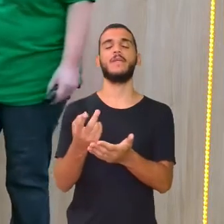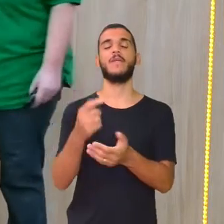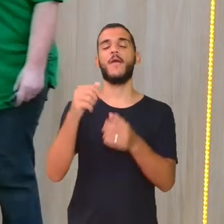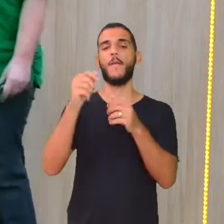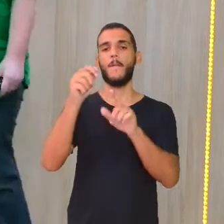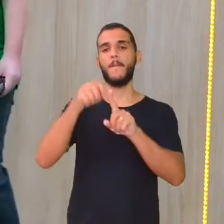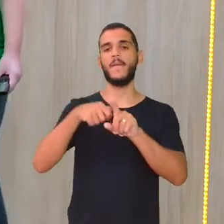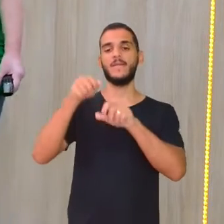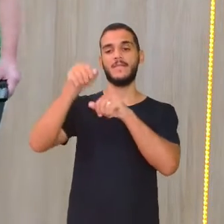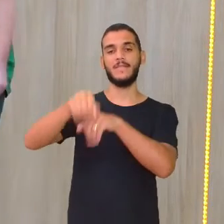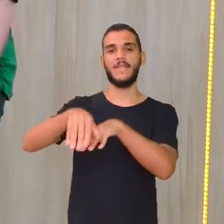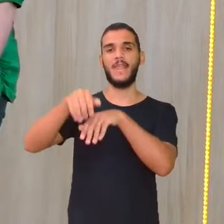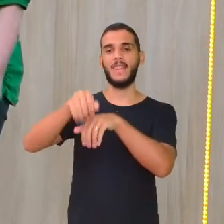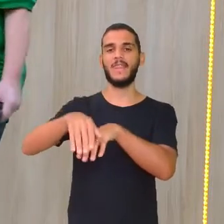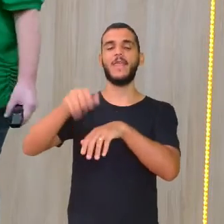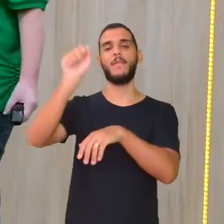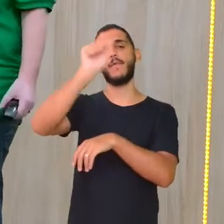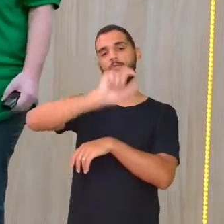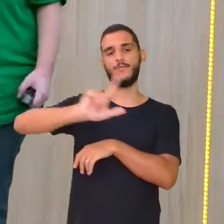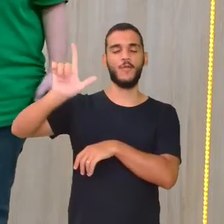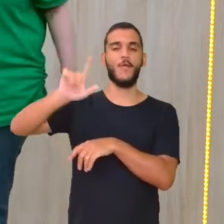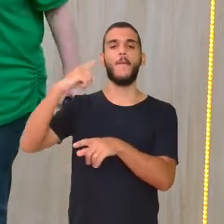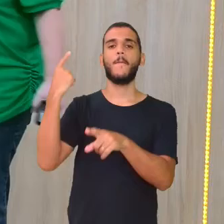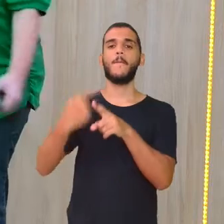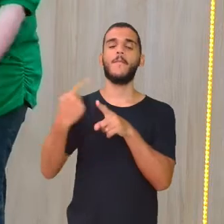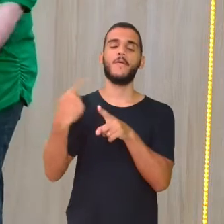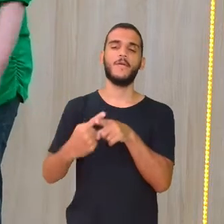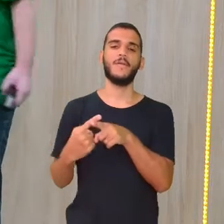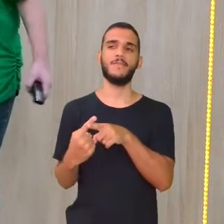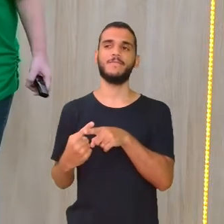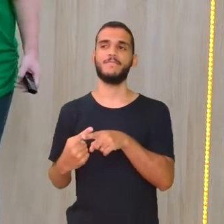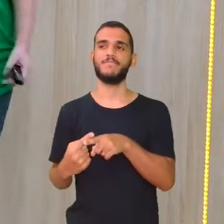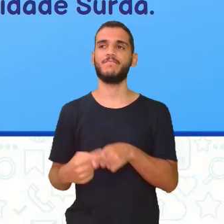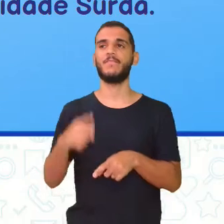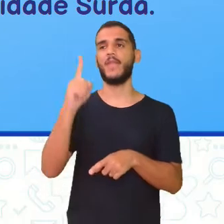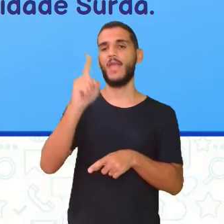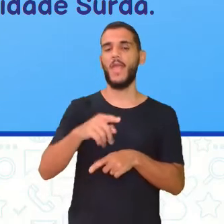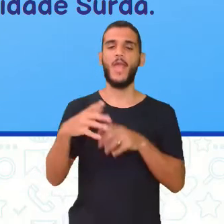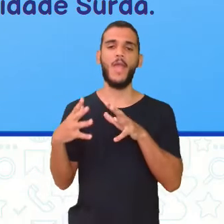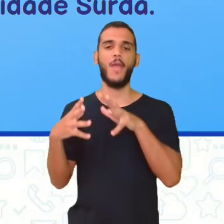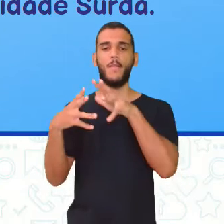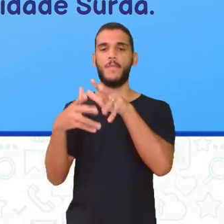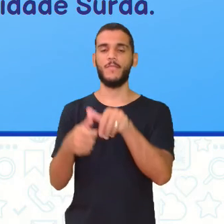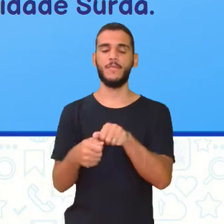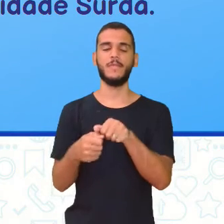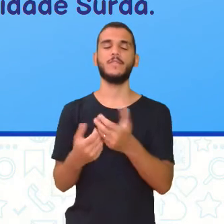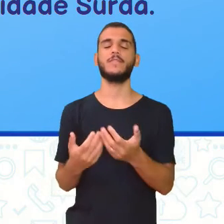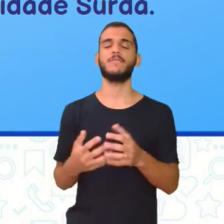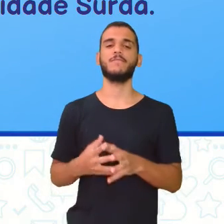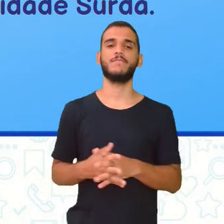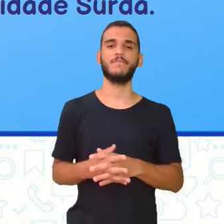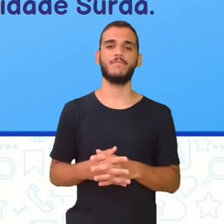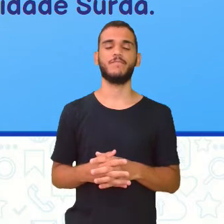Azul. Então, por quê? O mês de setembro é mundialmente